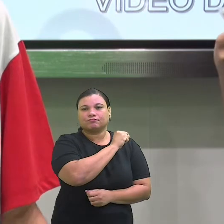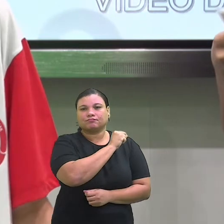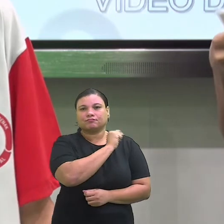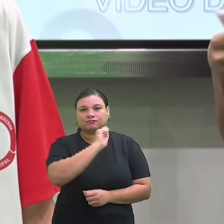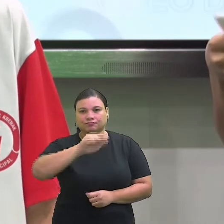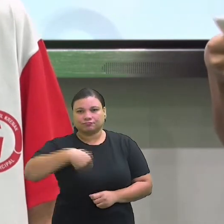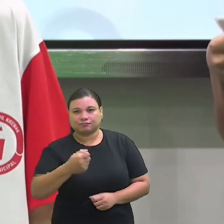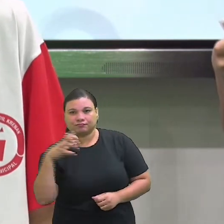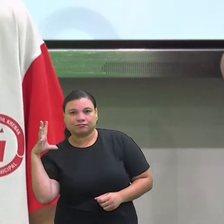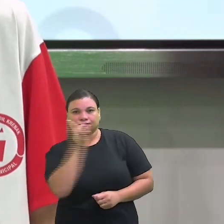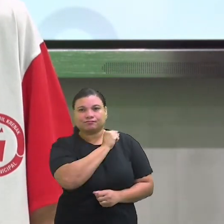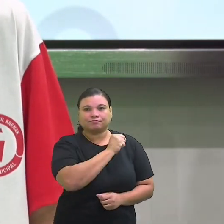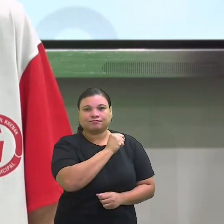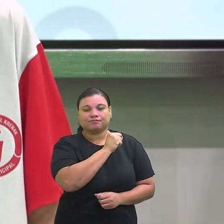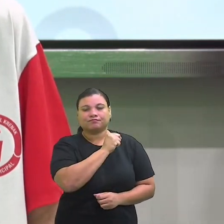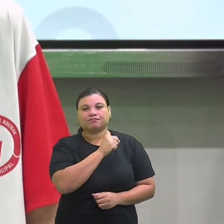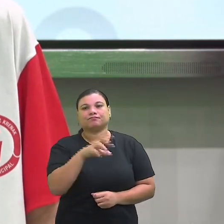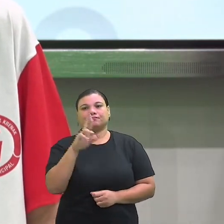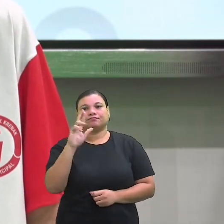Rapidez.